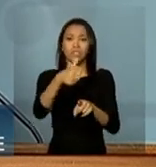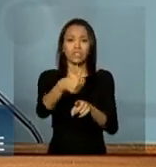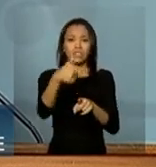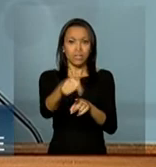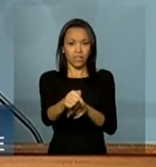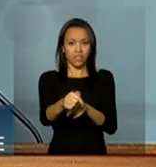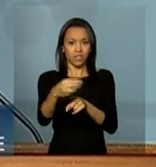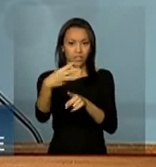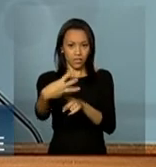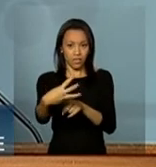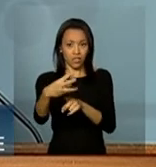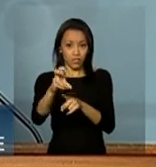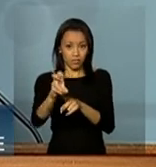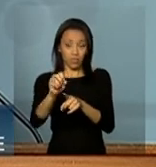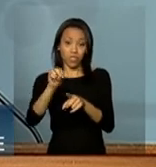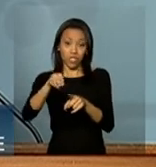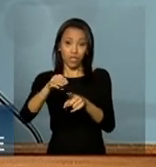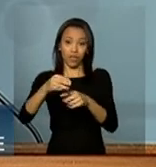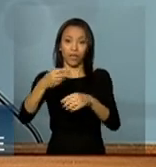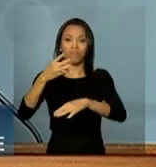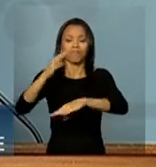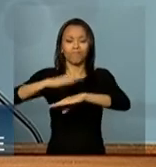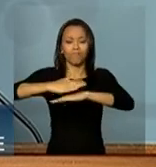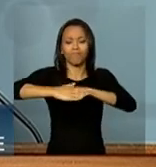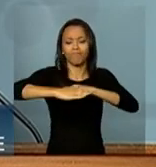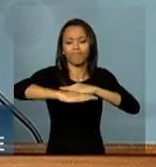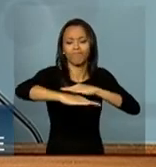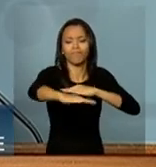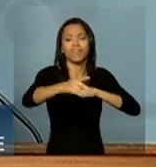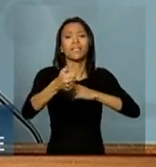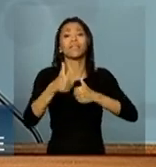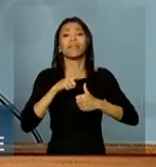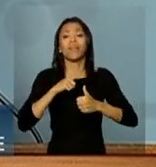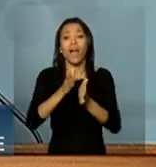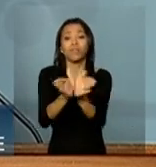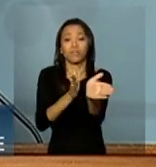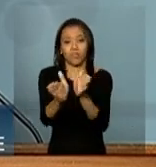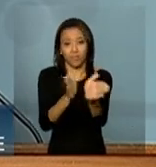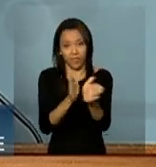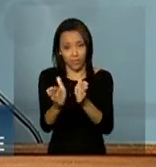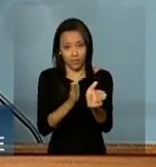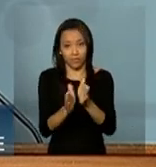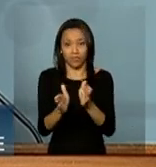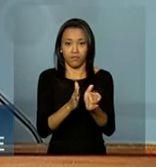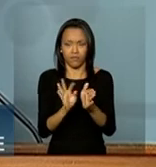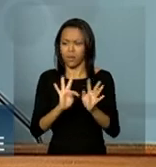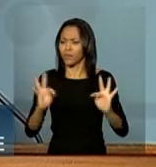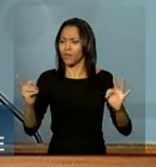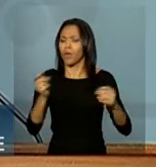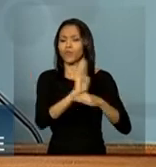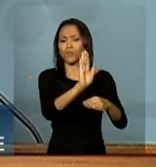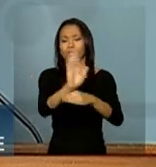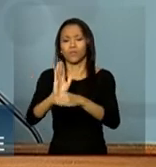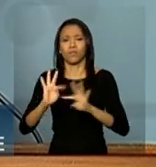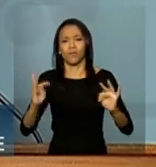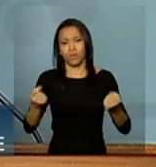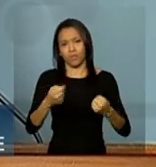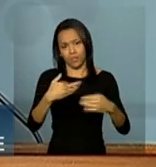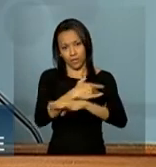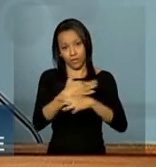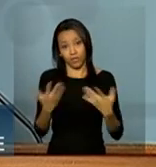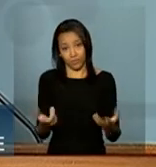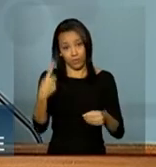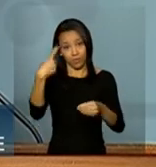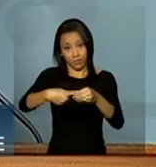17.350 metros de calçadas com acessibilidade, atendendo toda a cidade. Então, se Caxias hoje é